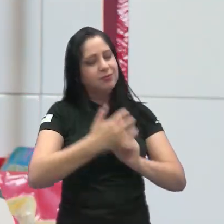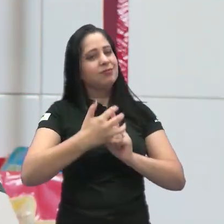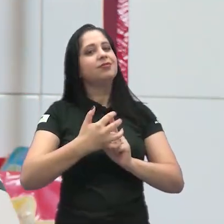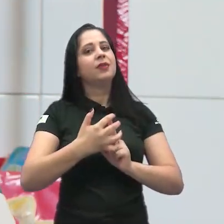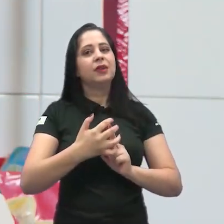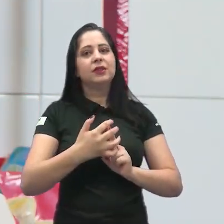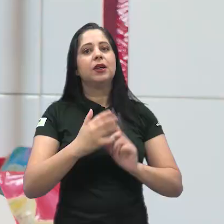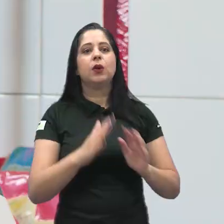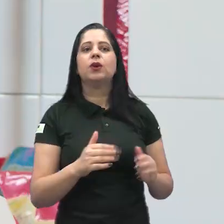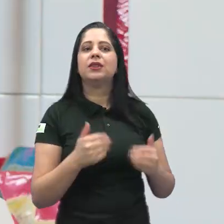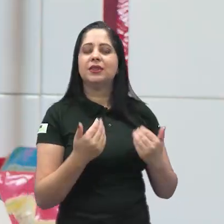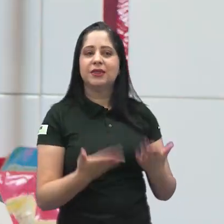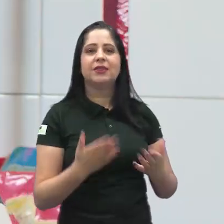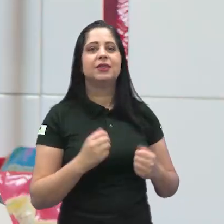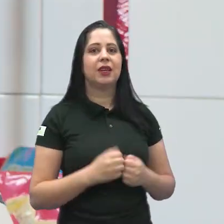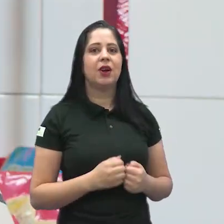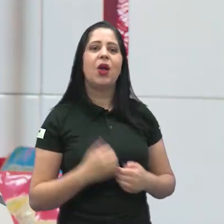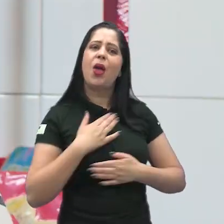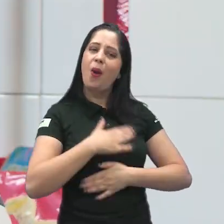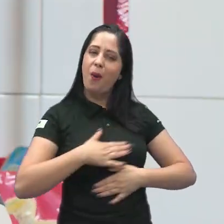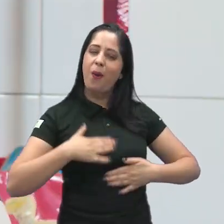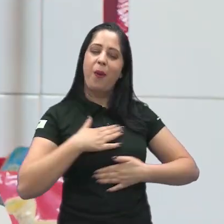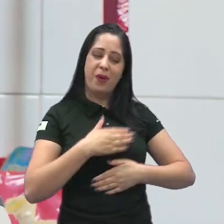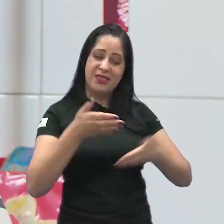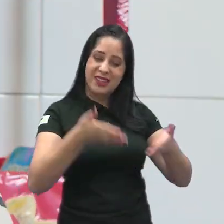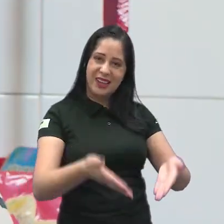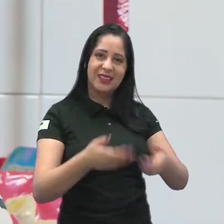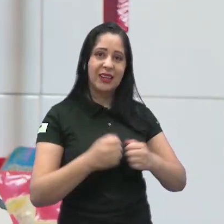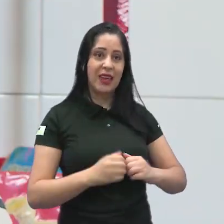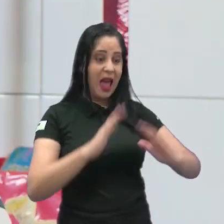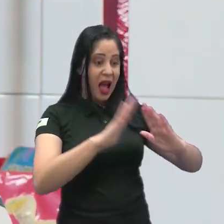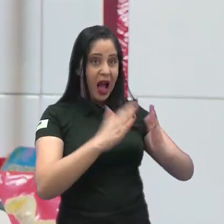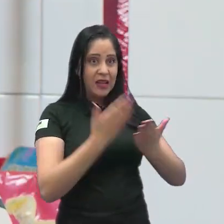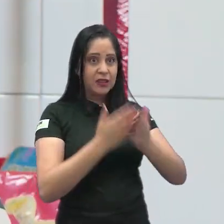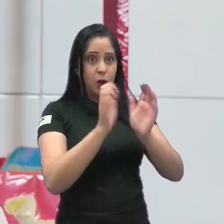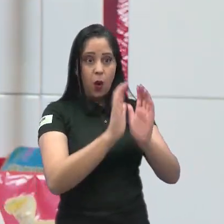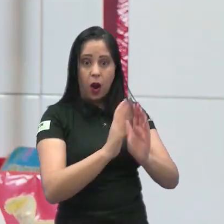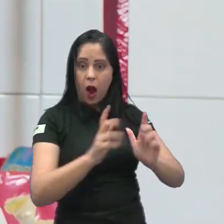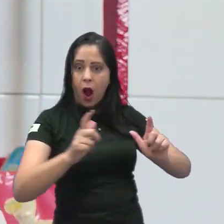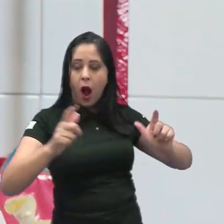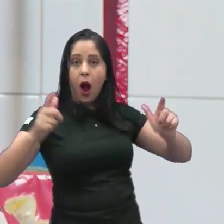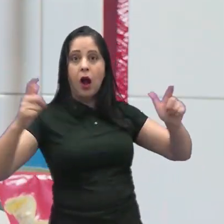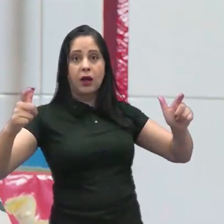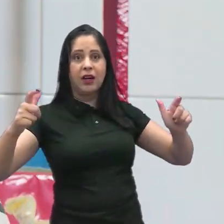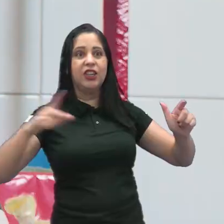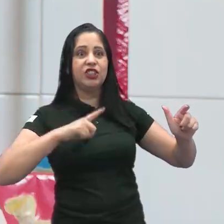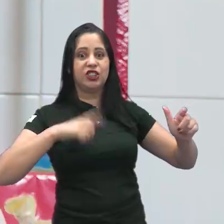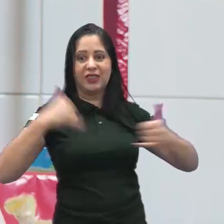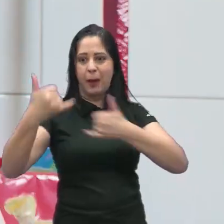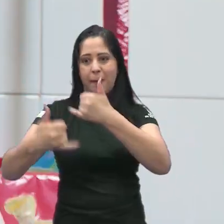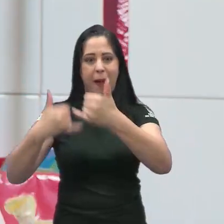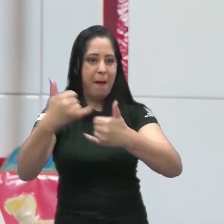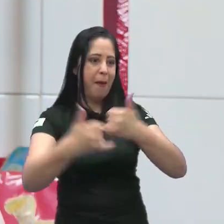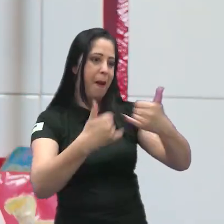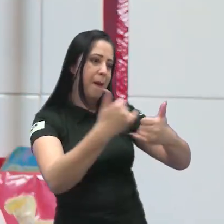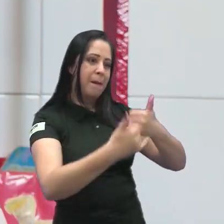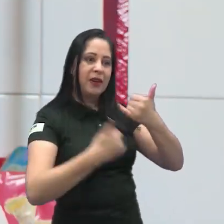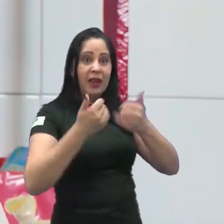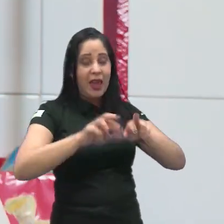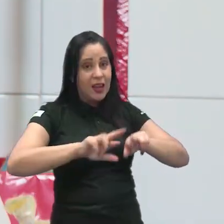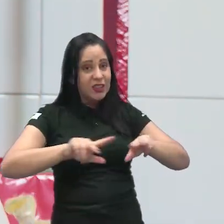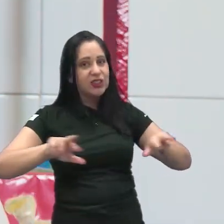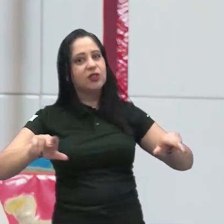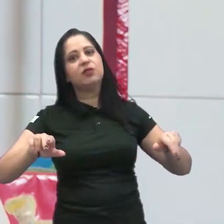diretora. Então, a gente gostou por causa disso. E a escola também é uma escola grande, né? Uma escola ampla, tem bastante brinquedo para eles brincar, eles fazem bastante